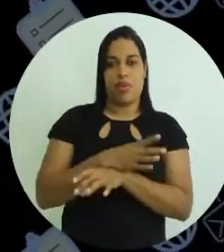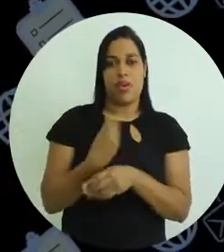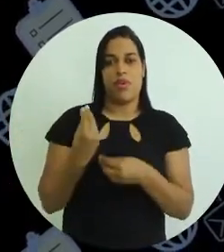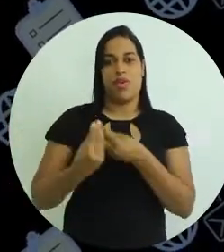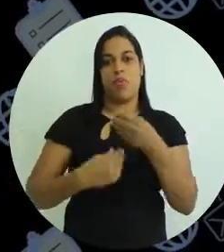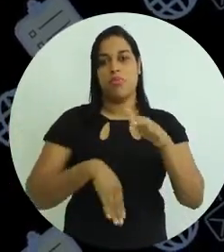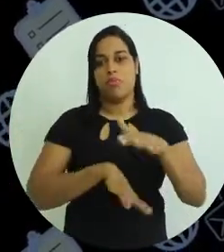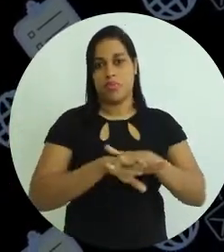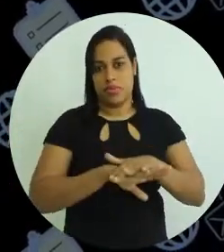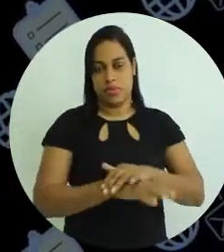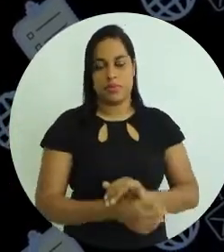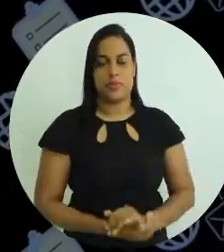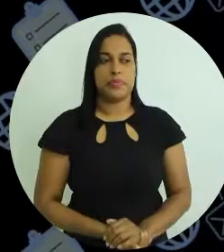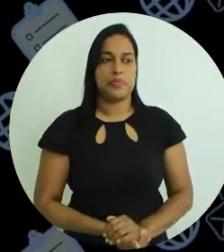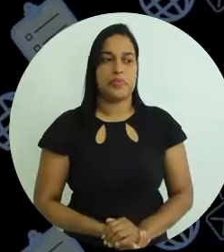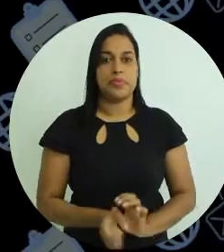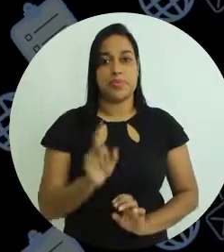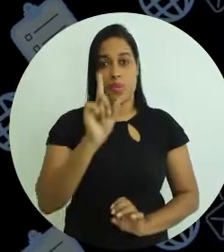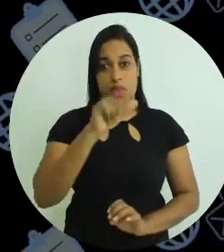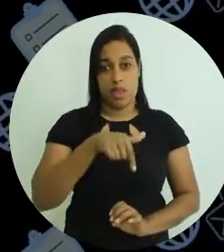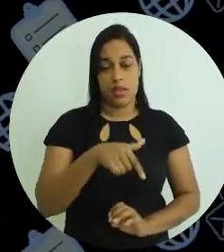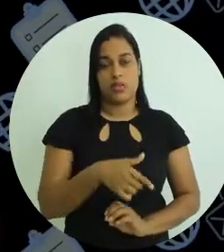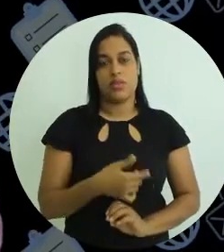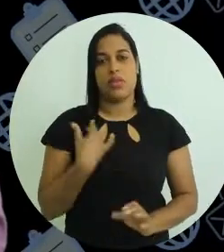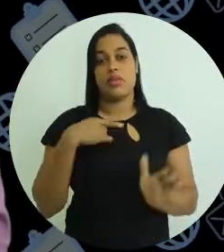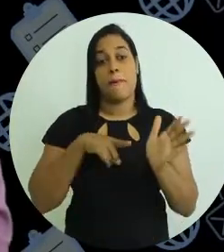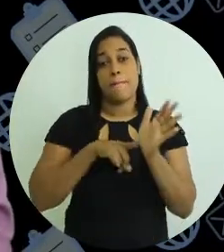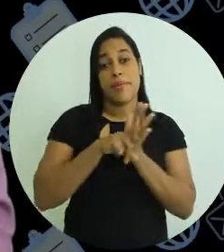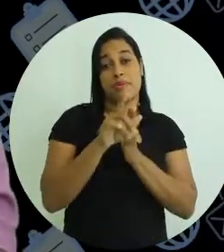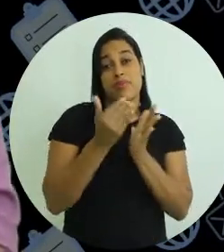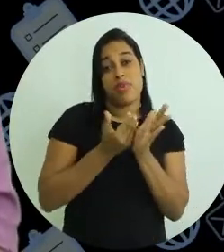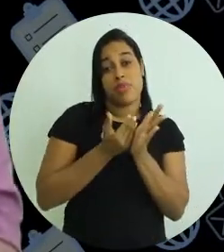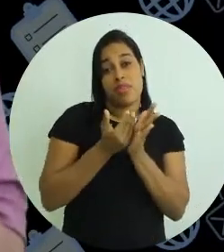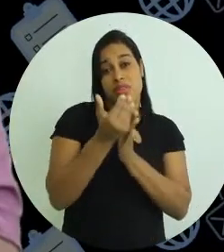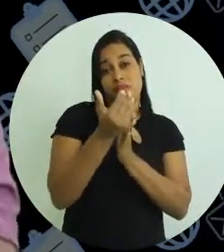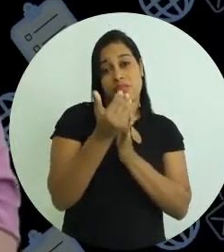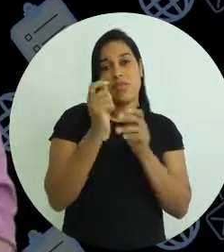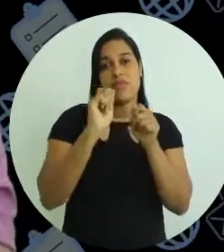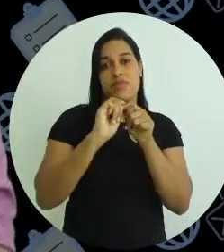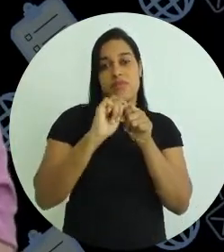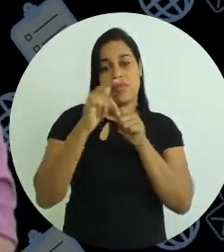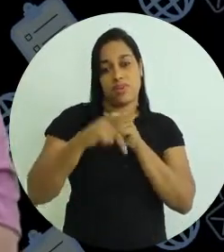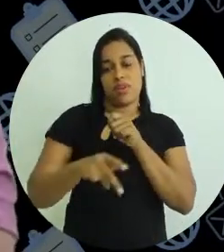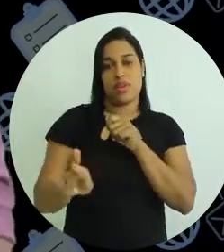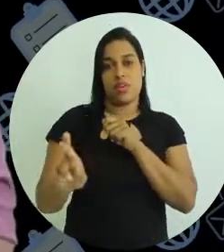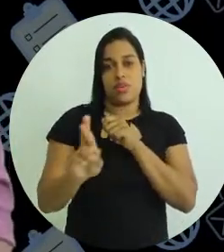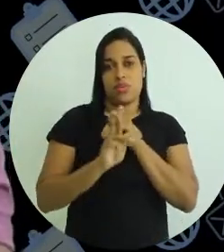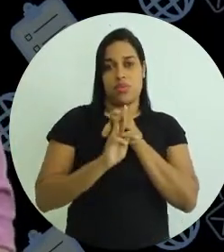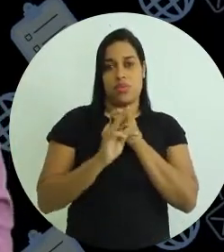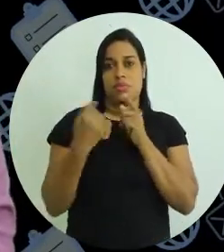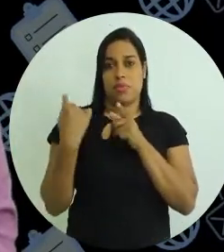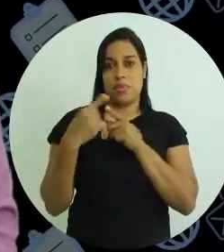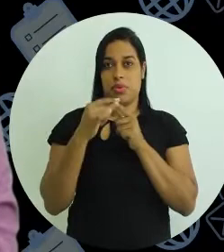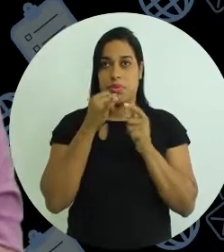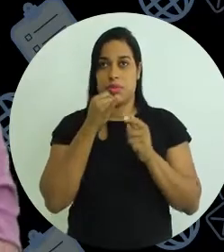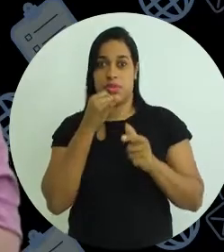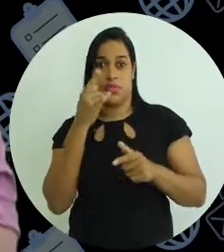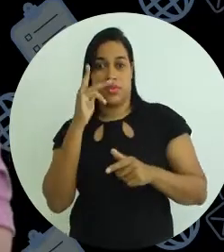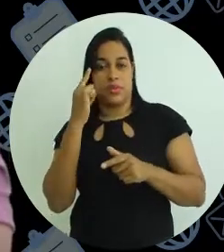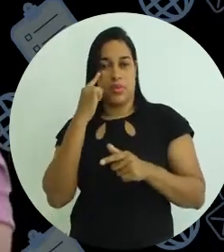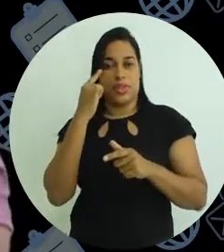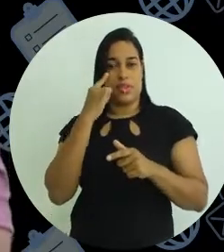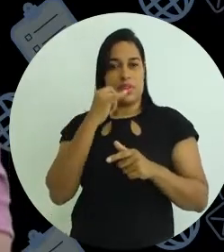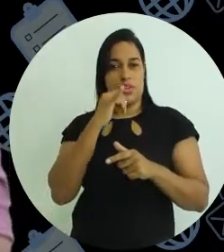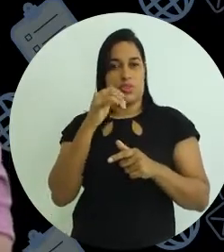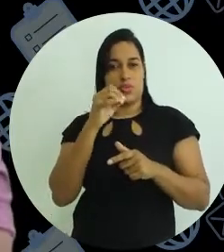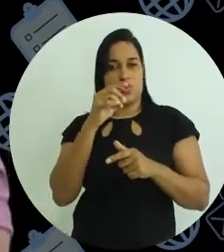estoque. Então é isso que aquela perguntinha inicial que foi feita aqui responde. Porque se você pensar no seu amigo